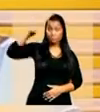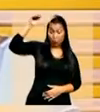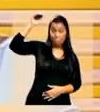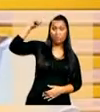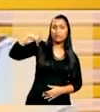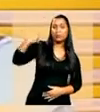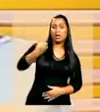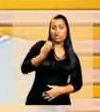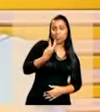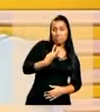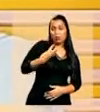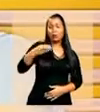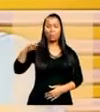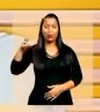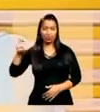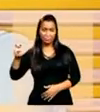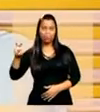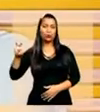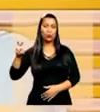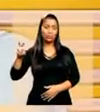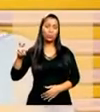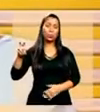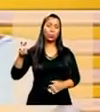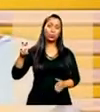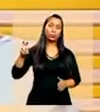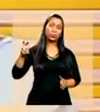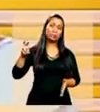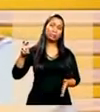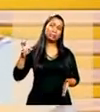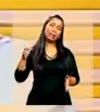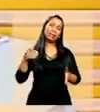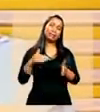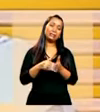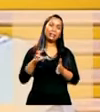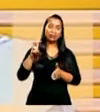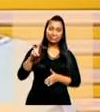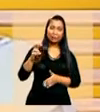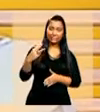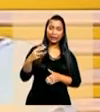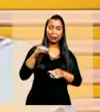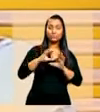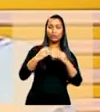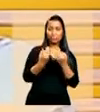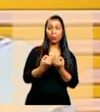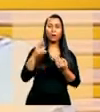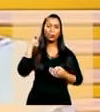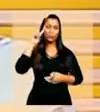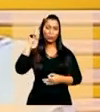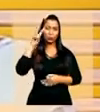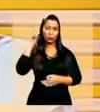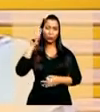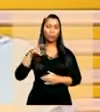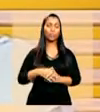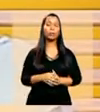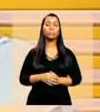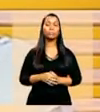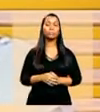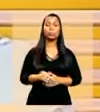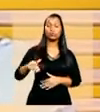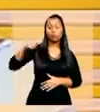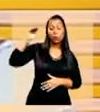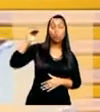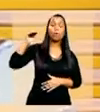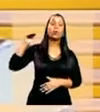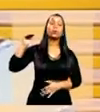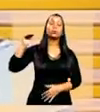os maiores, de 3 a 5 anos, já até 3 você pode contar do ambiente familiar. Okay. Sim.